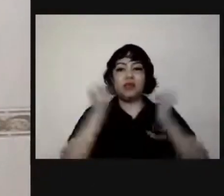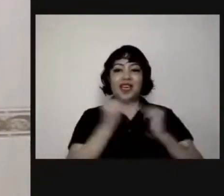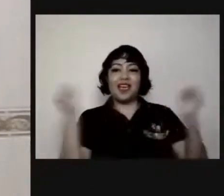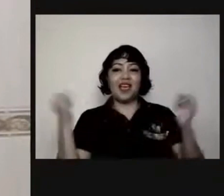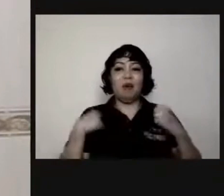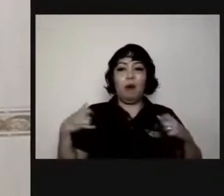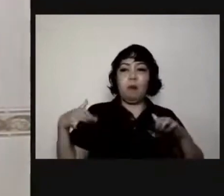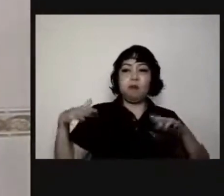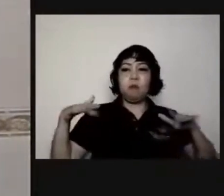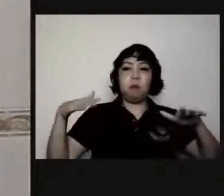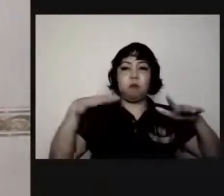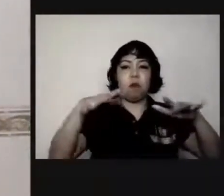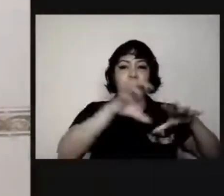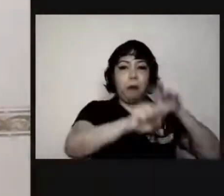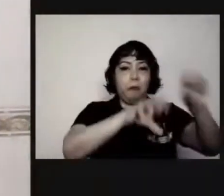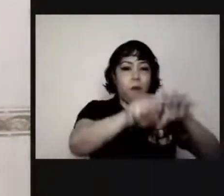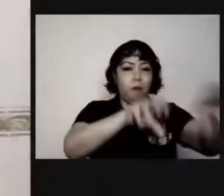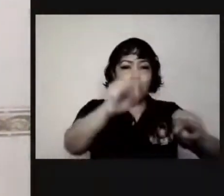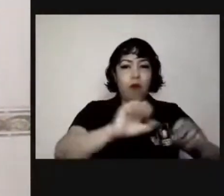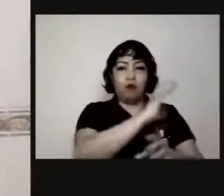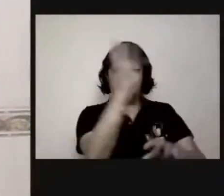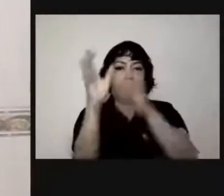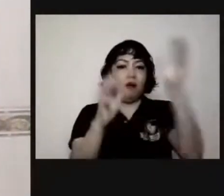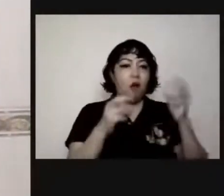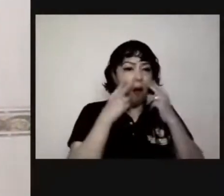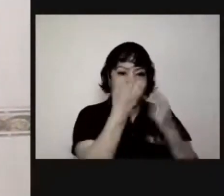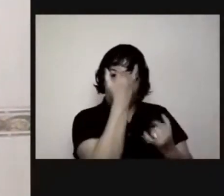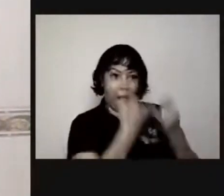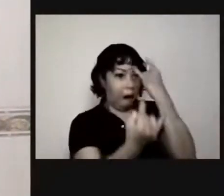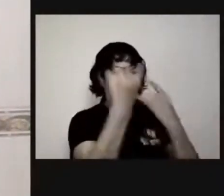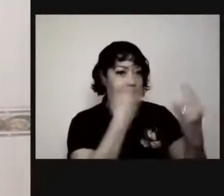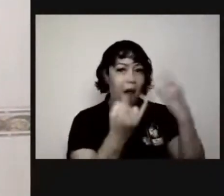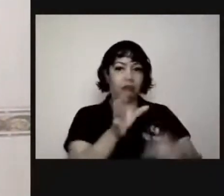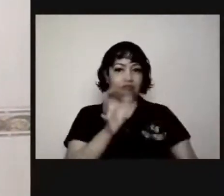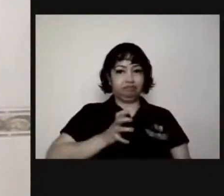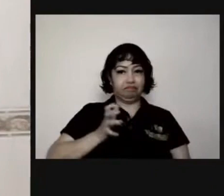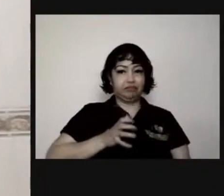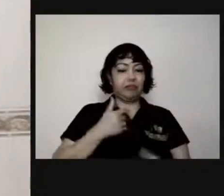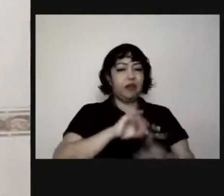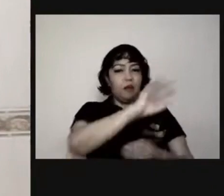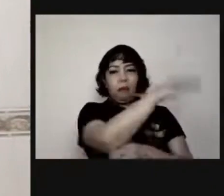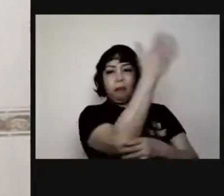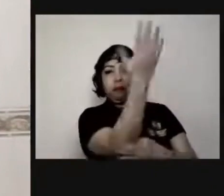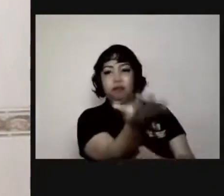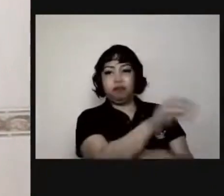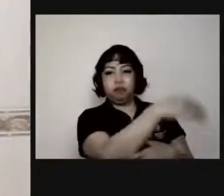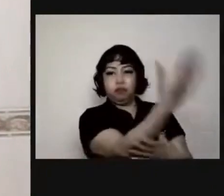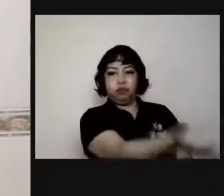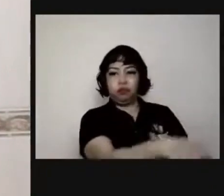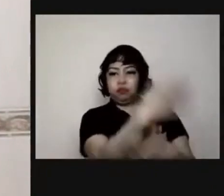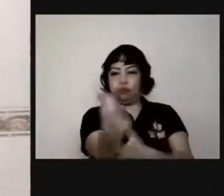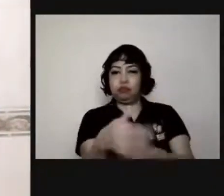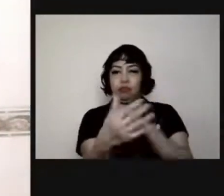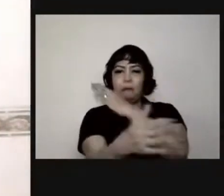toda a floresta querendo enriquecer. Derrubaram todas as matas, começaram a queimá-la, destruindo